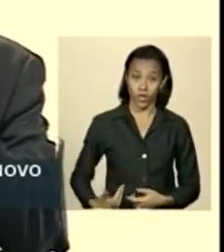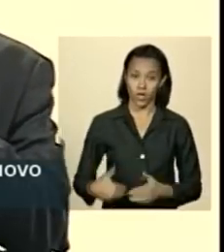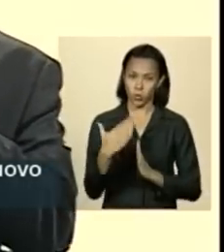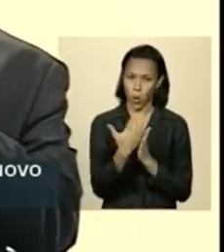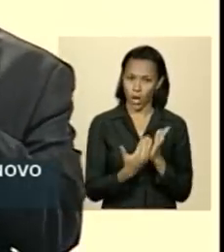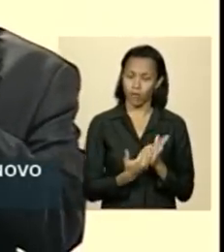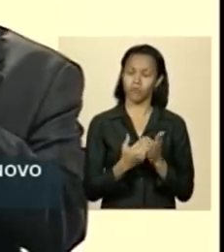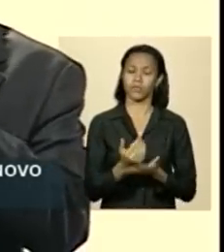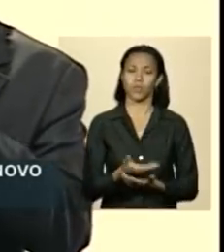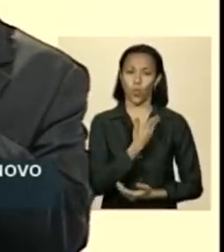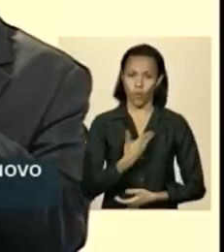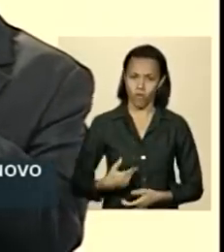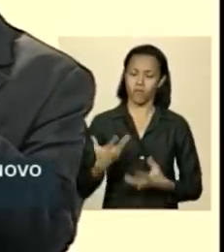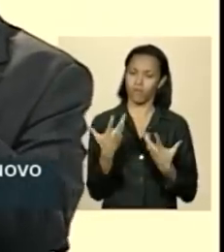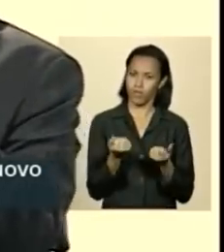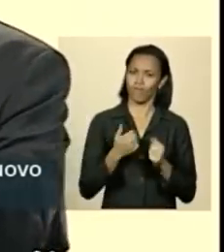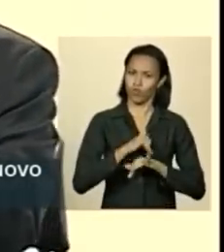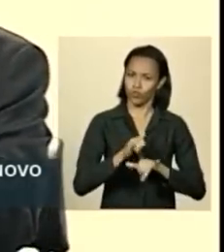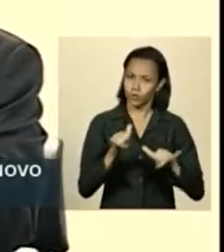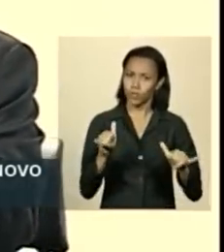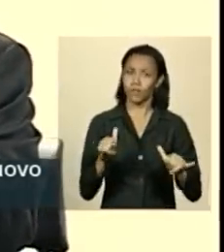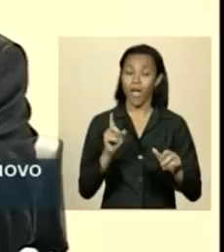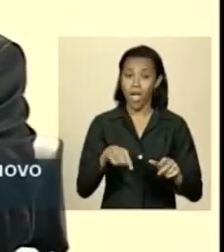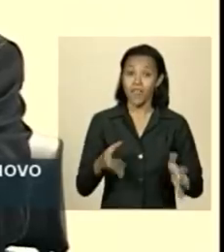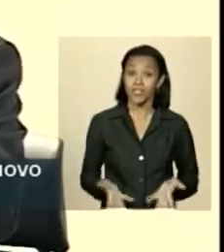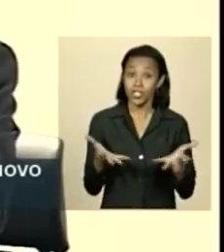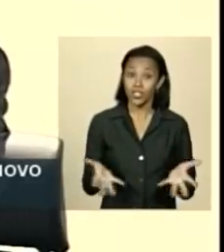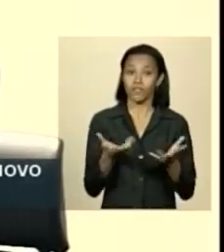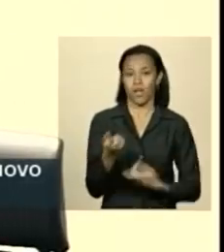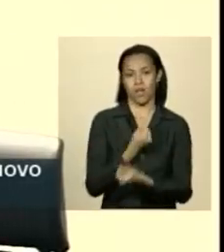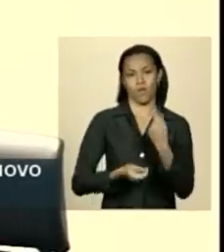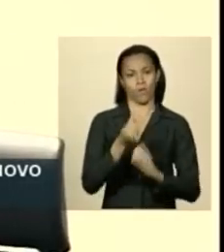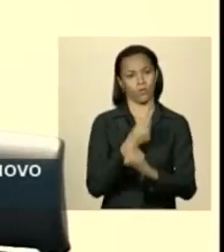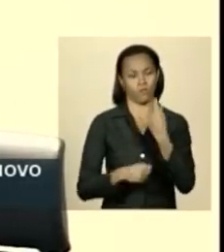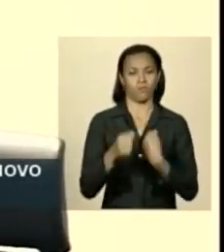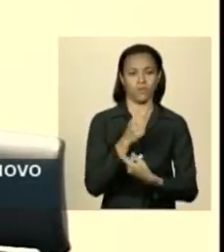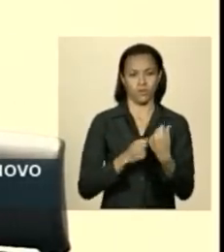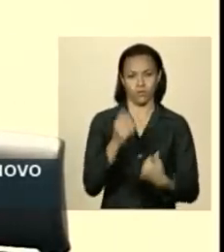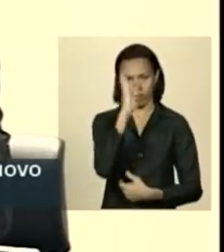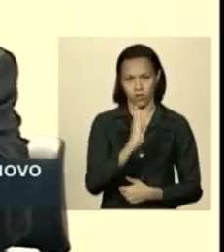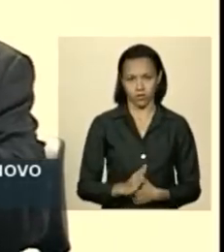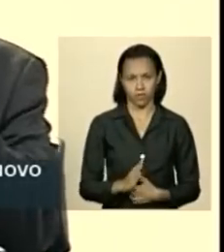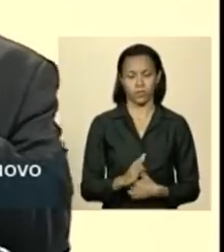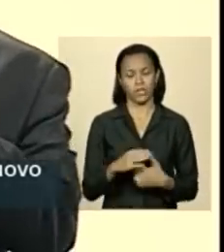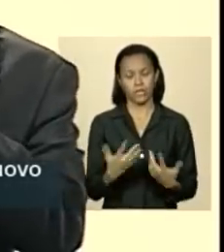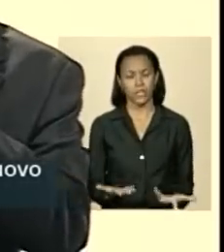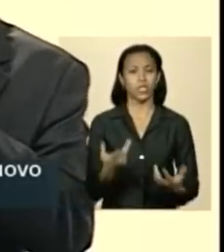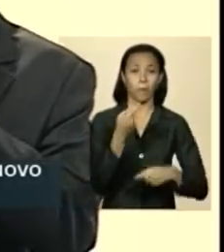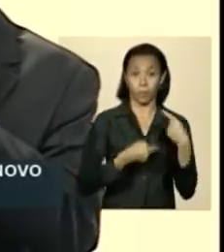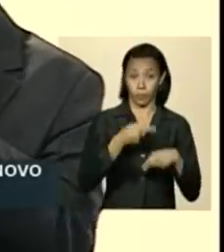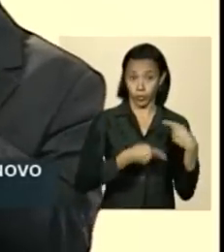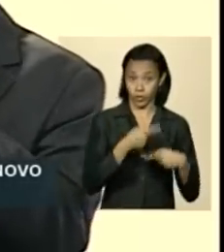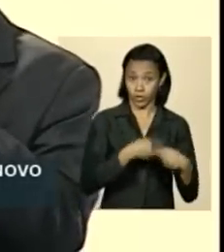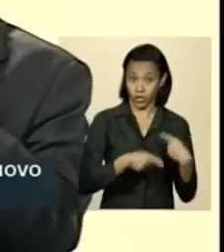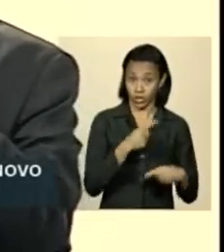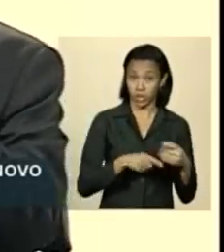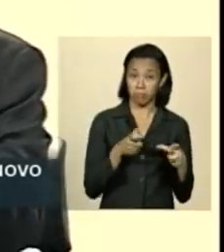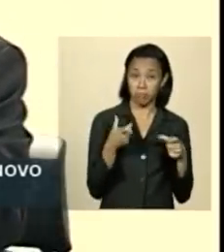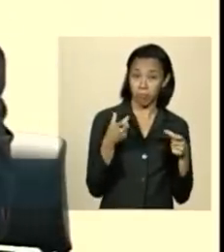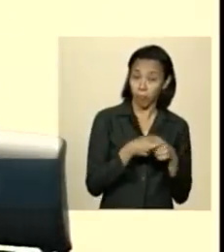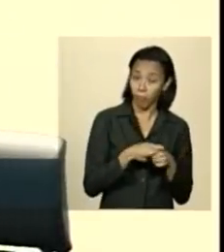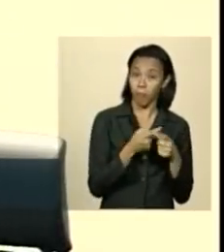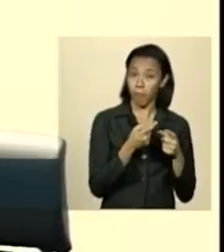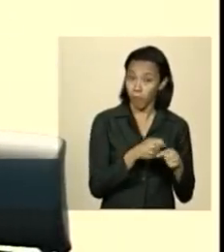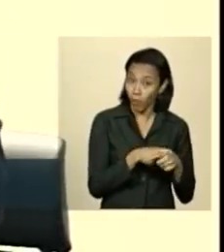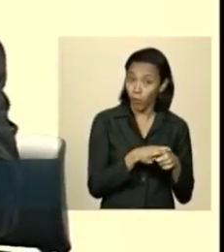seja medidas que visam estimular a economia através de diversos incentivos seja políticas macroeconômicas